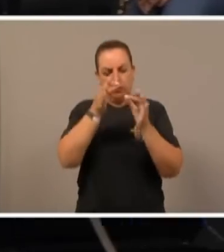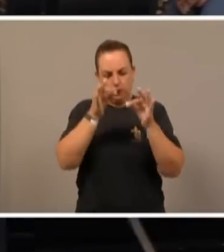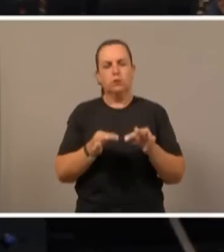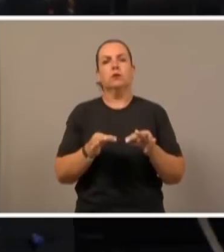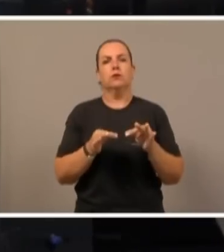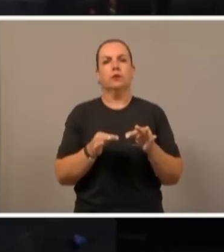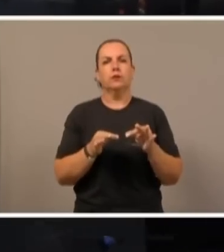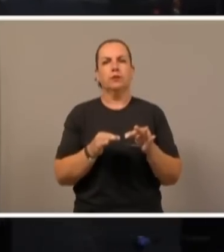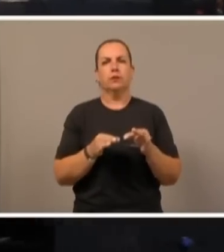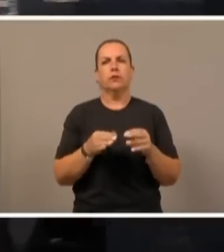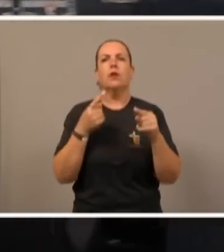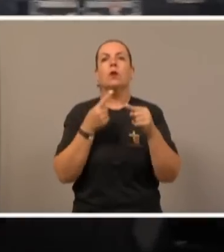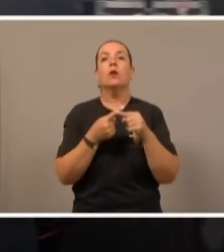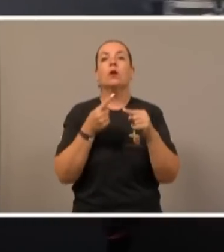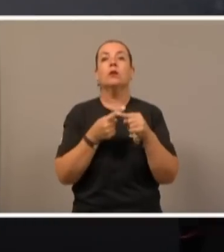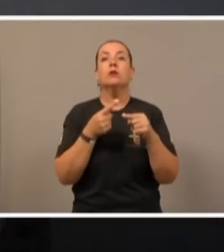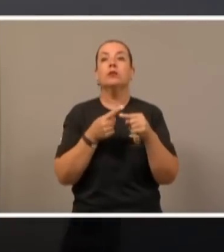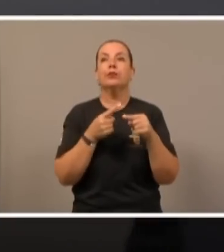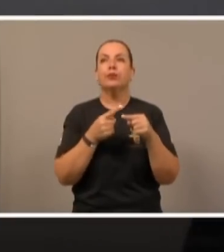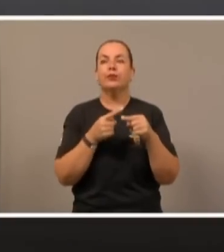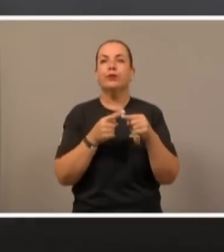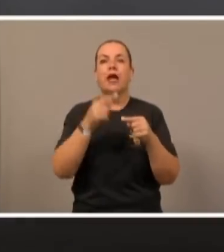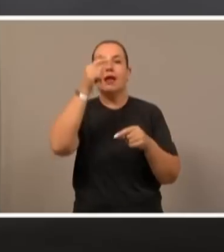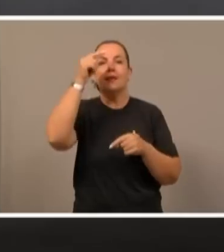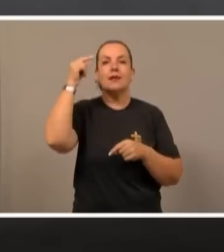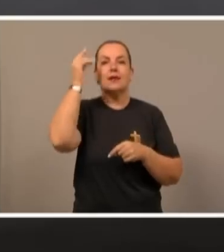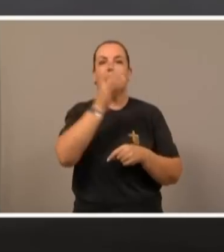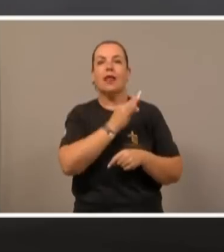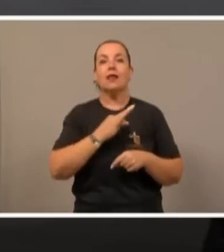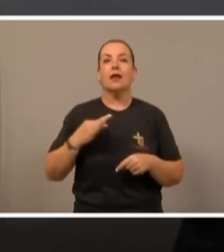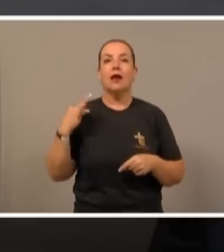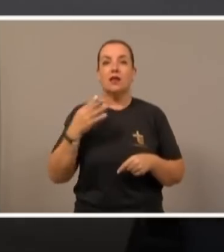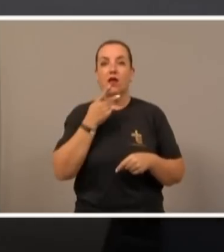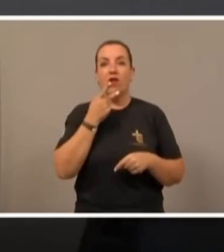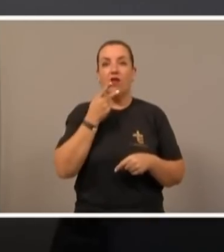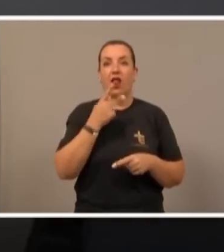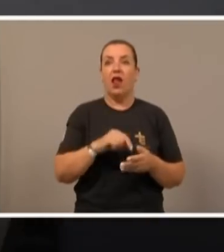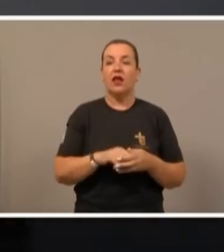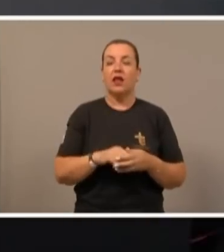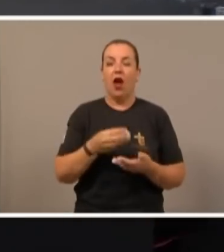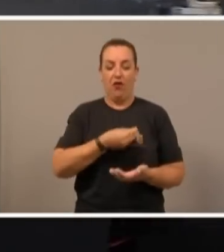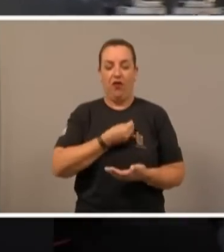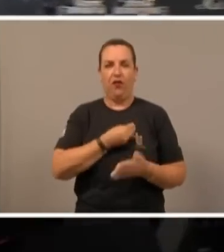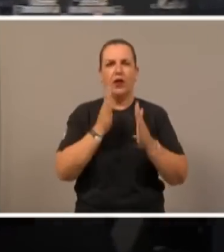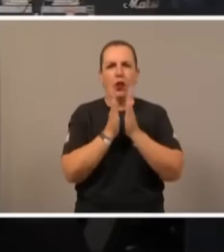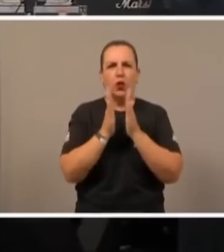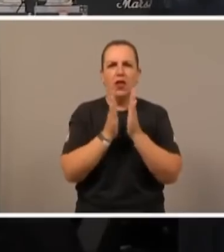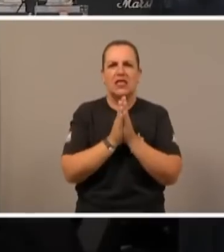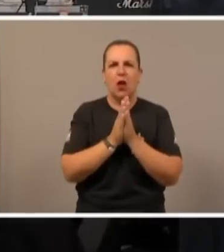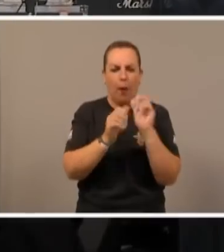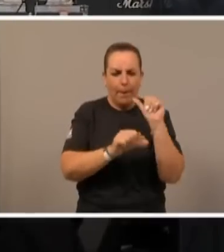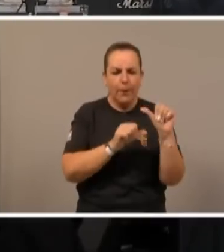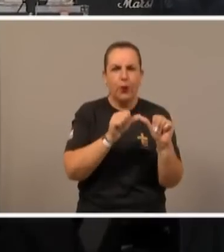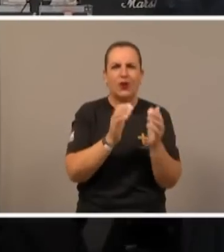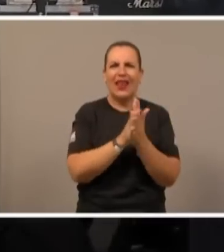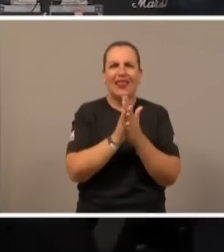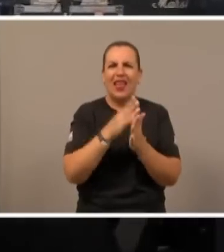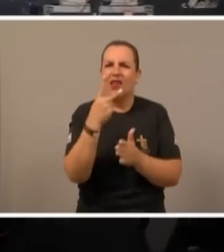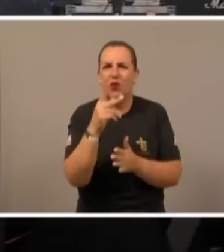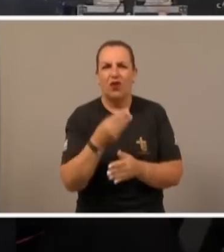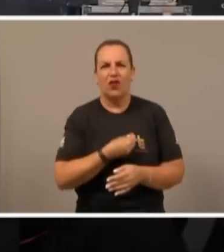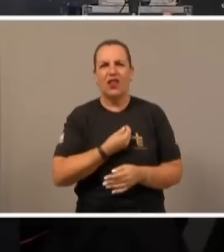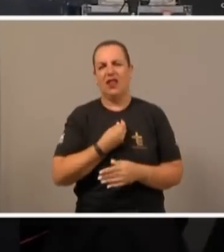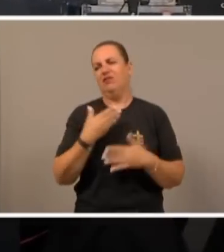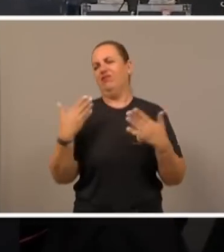ser feito. Porque Santa Teresa vai dizer que se tua vida de oração não muda nada a tua vida, então não é